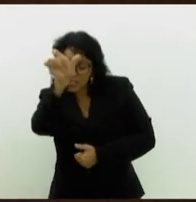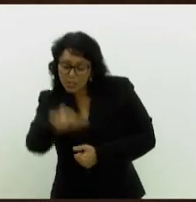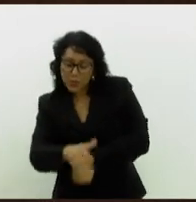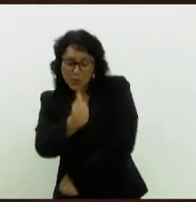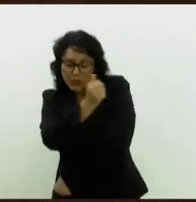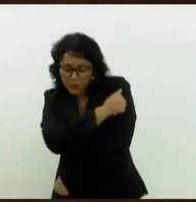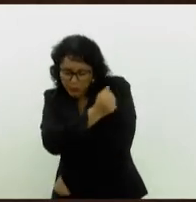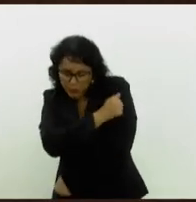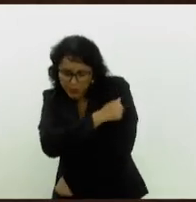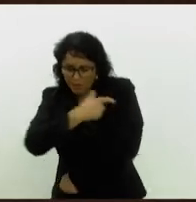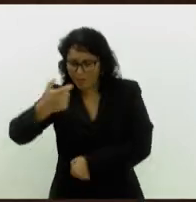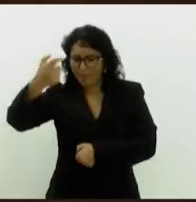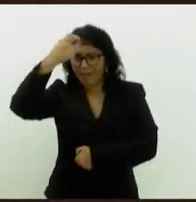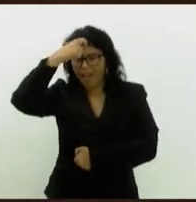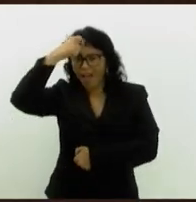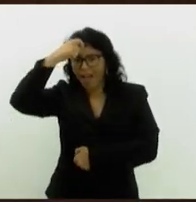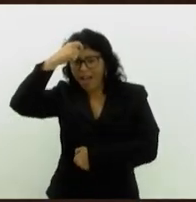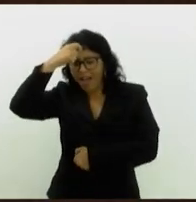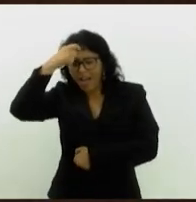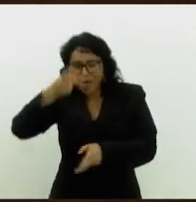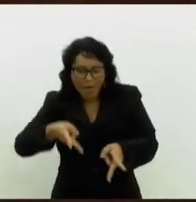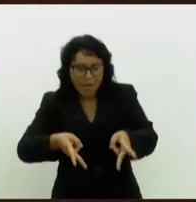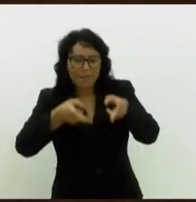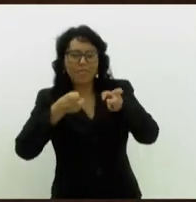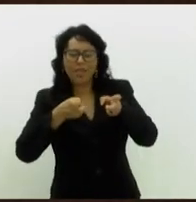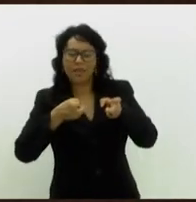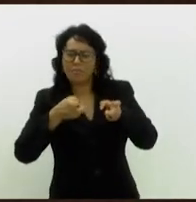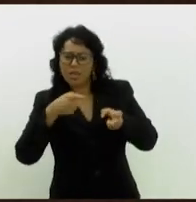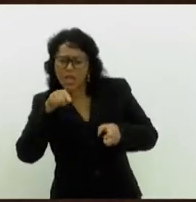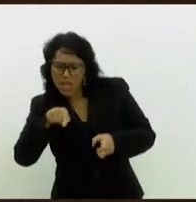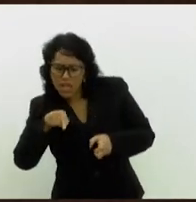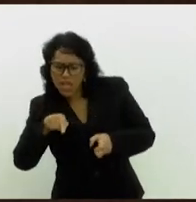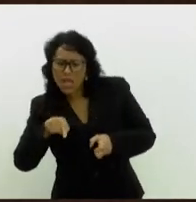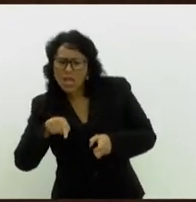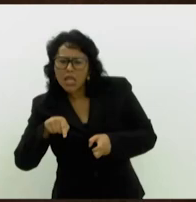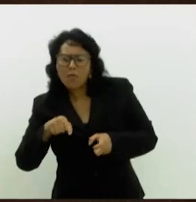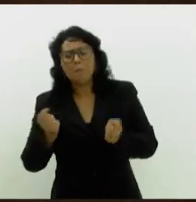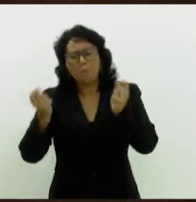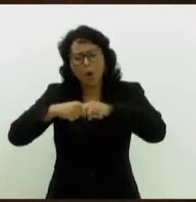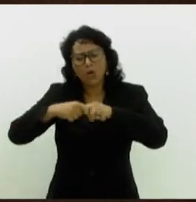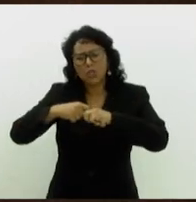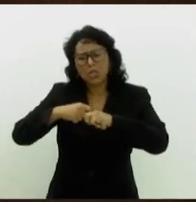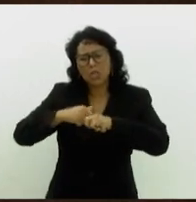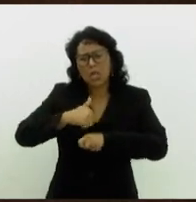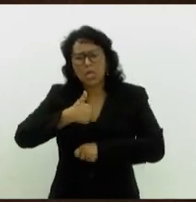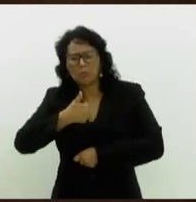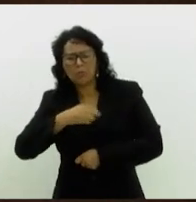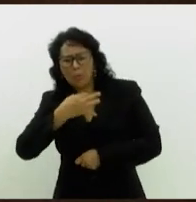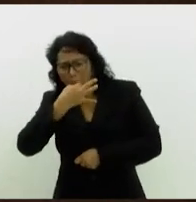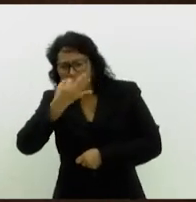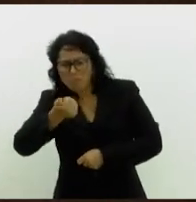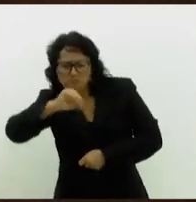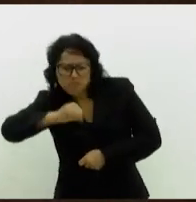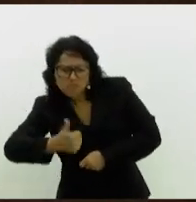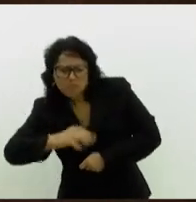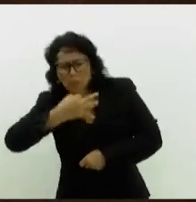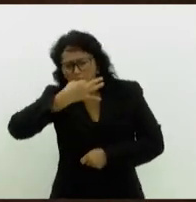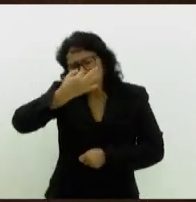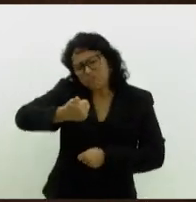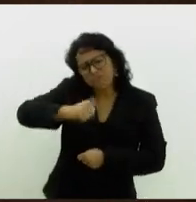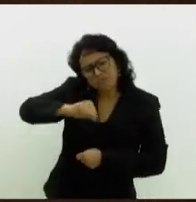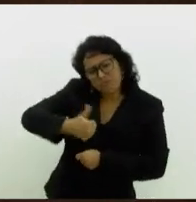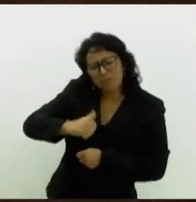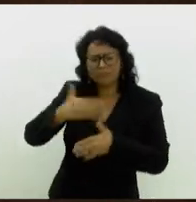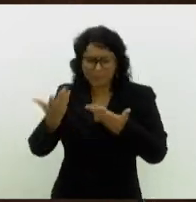não acreditar em tudo que ele vê de cara sem sem nenhum tipo de ressalva sem nenhum